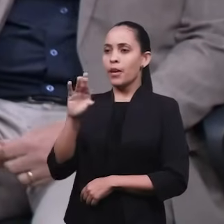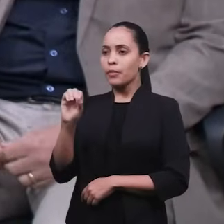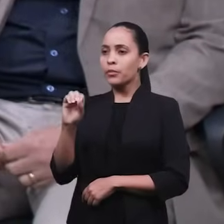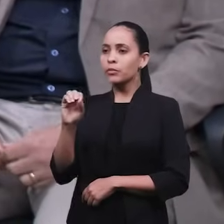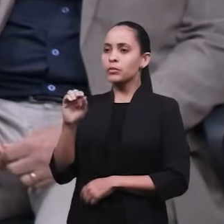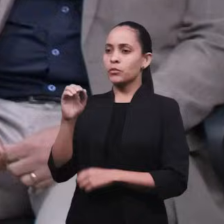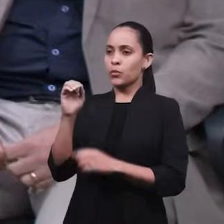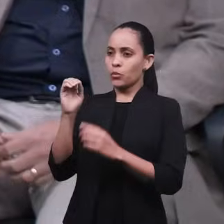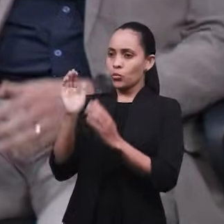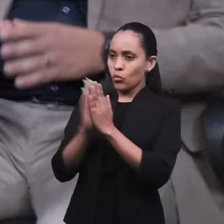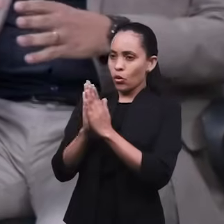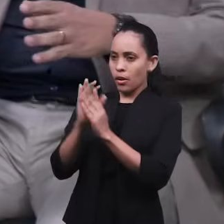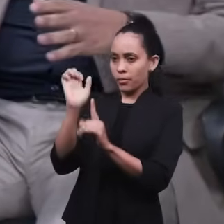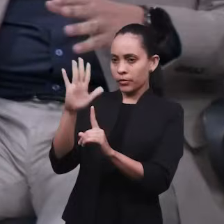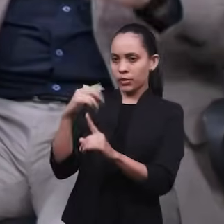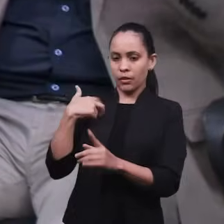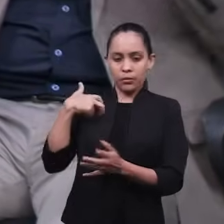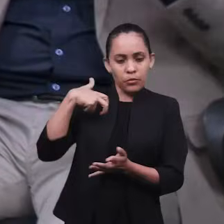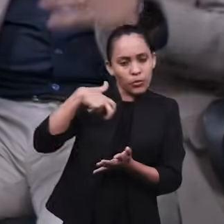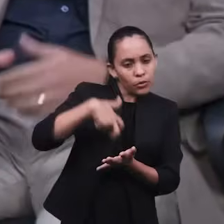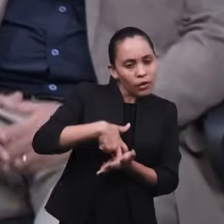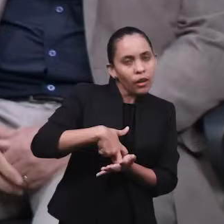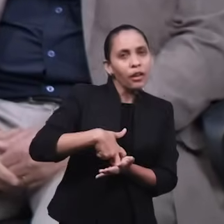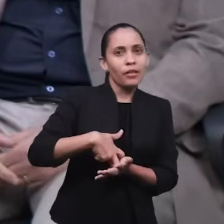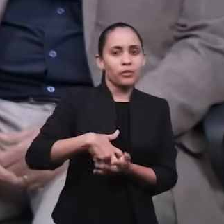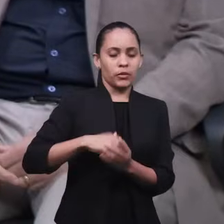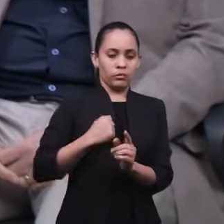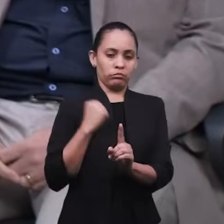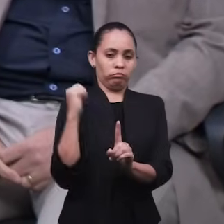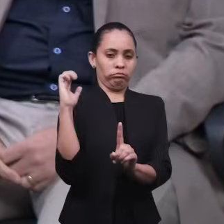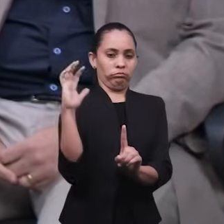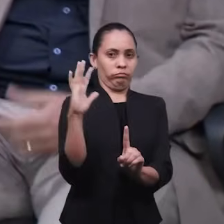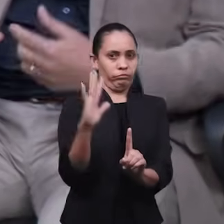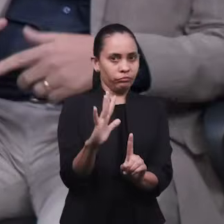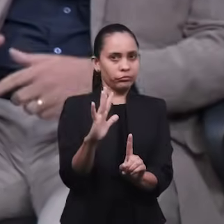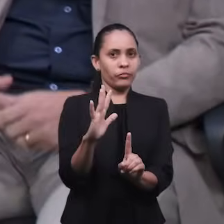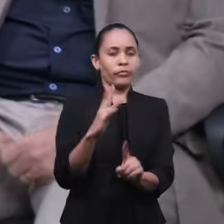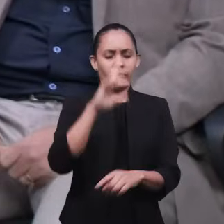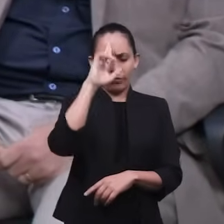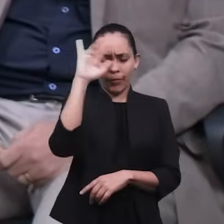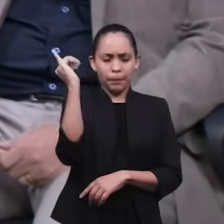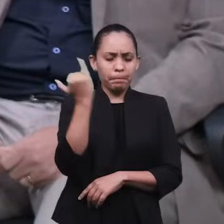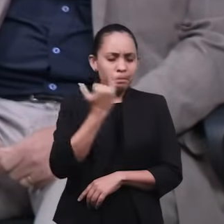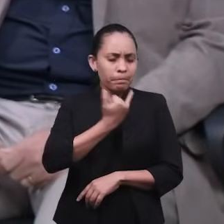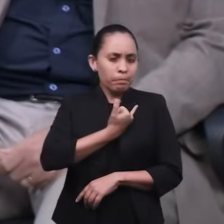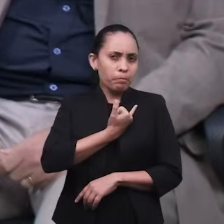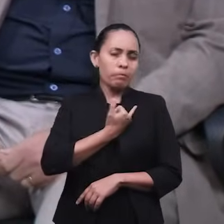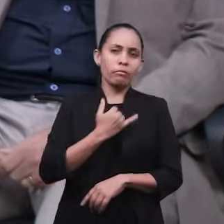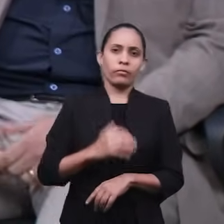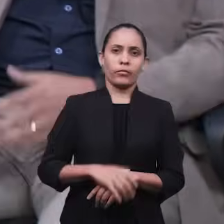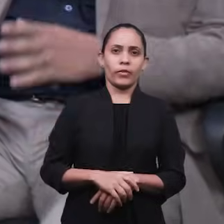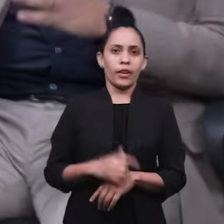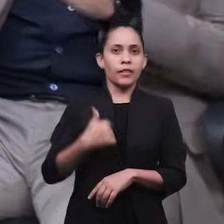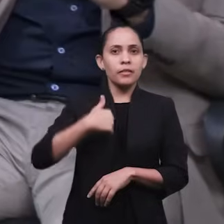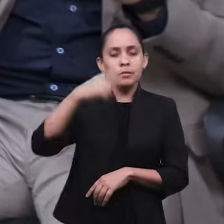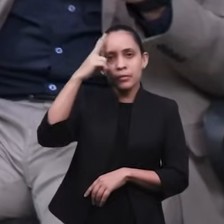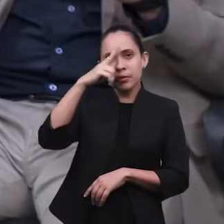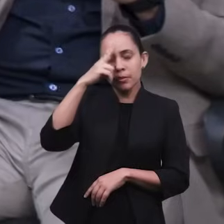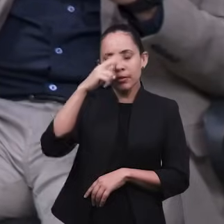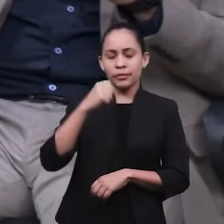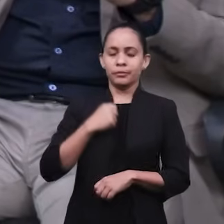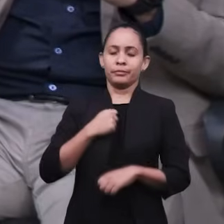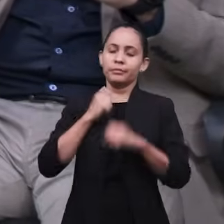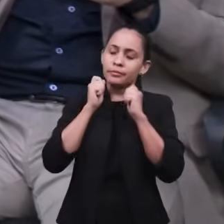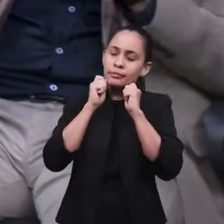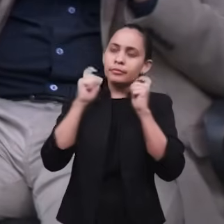você. Eu me ajoelhava e todos os pastores faziam imposição das mãos. E o Senhor falava comigo. E eu me lembro que eu acordei